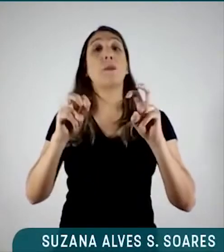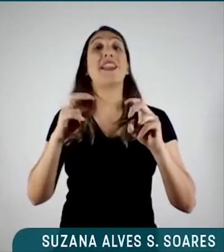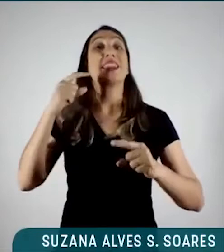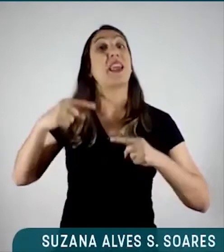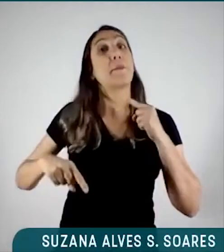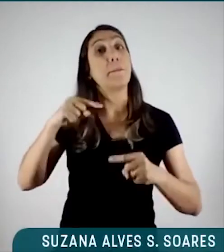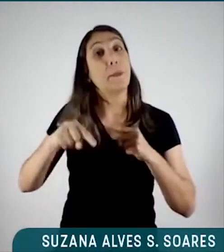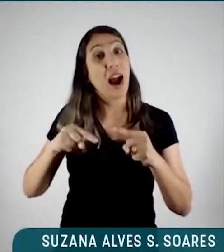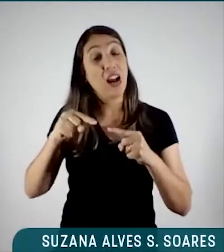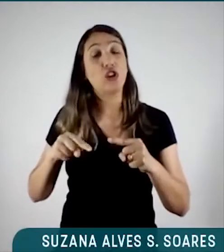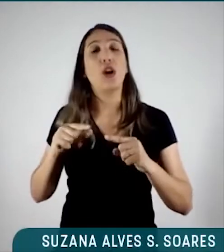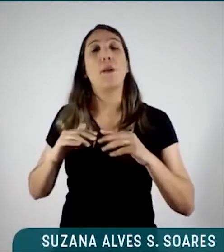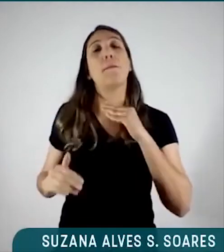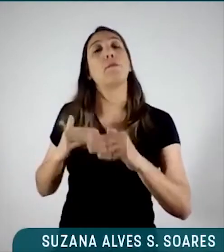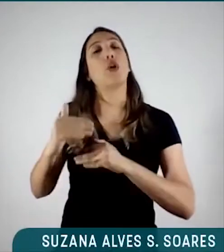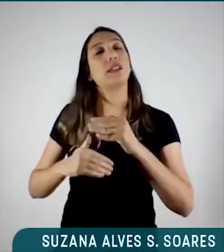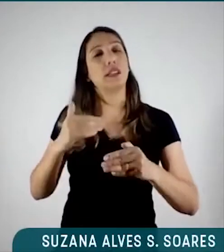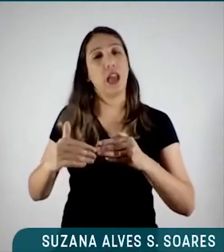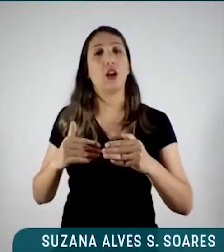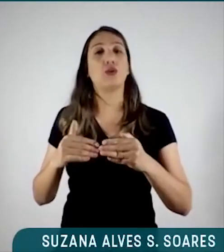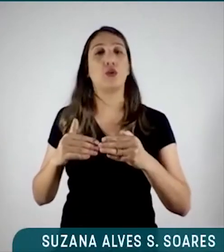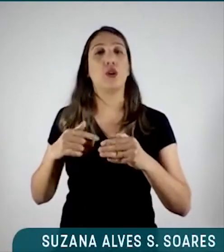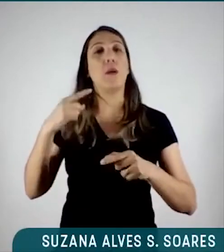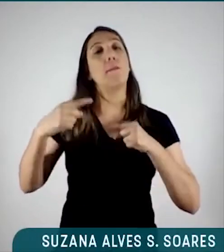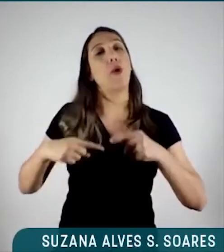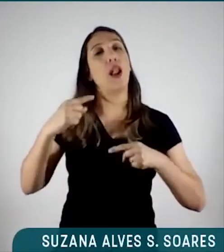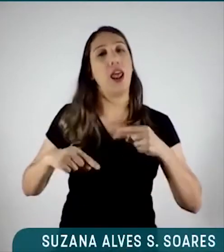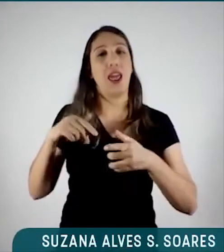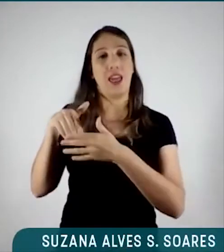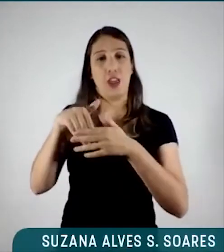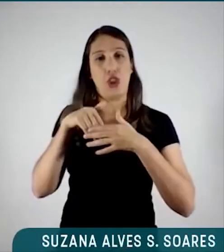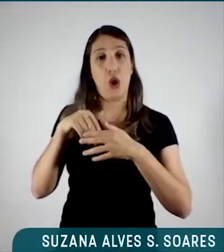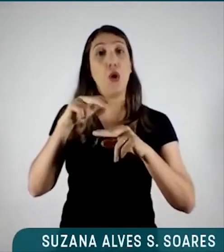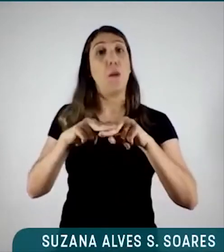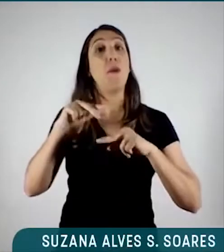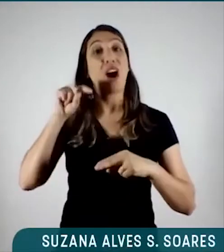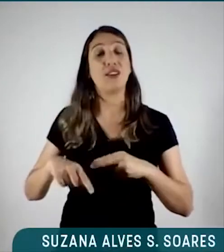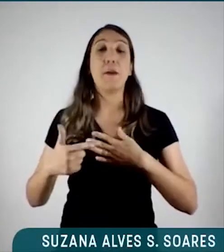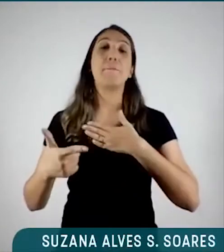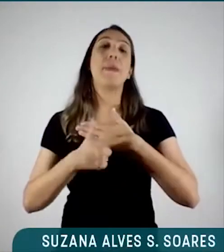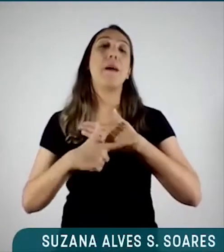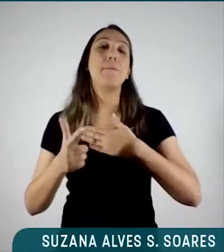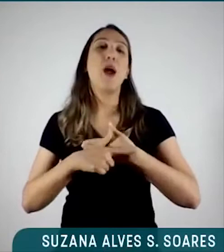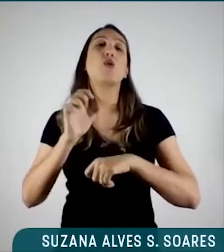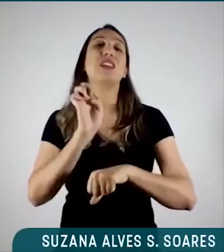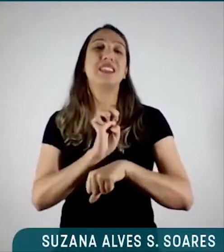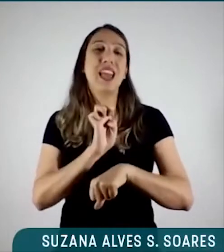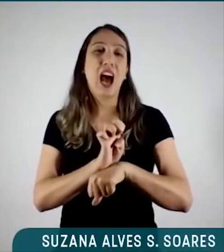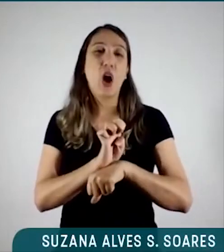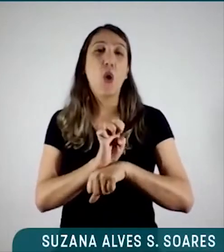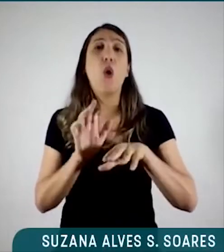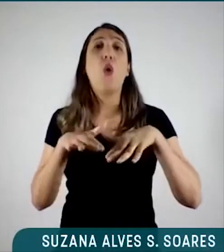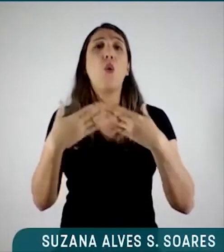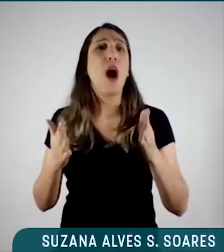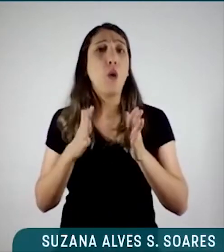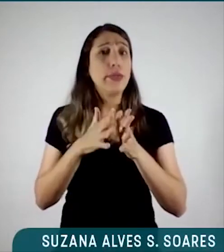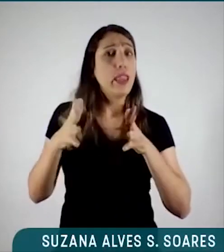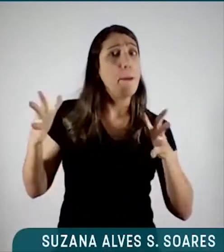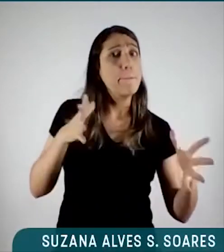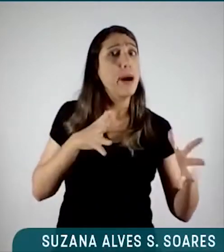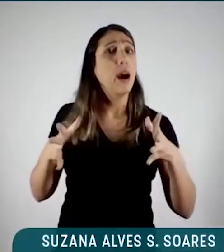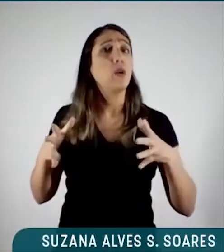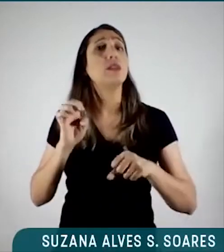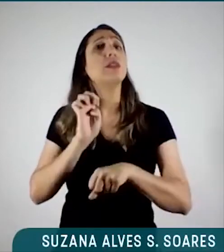do processo político eleitoral, trazer exatamente isso, o papel do Estado. Qual o tamanho que o Estado deva ter